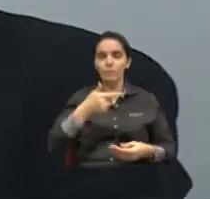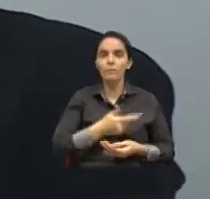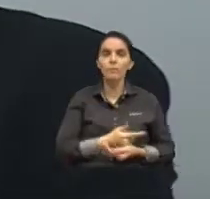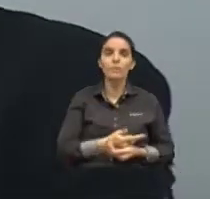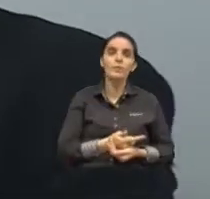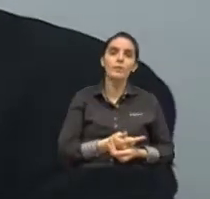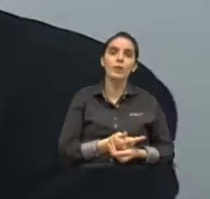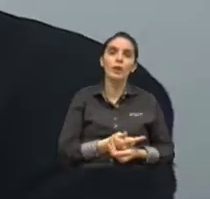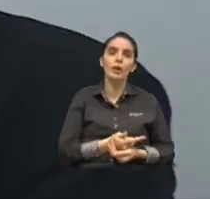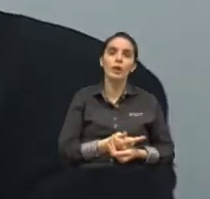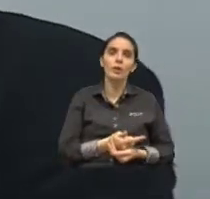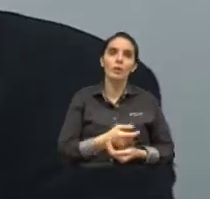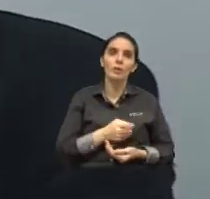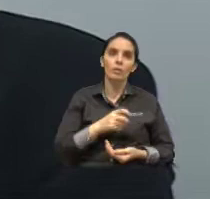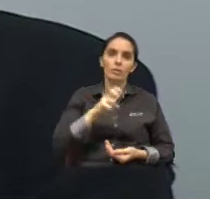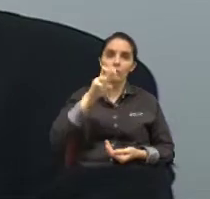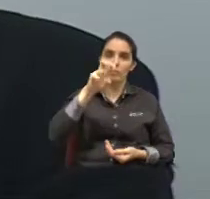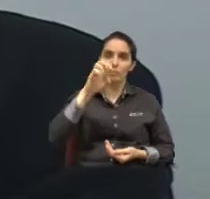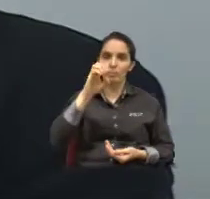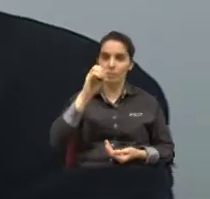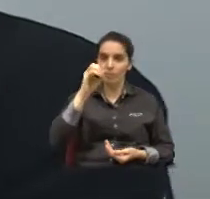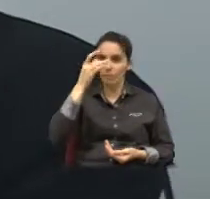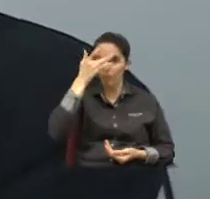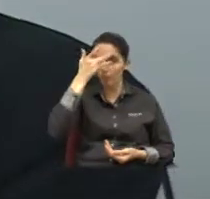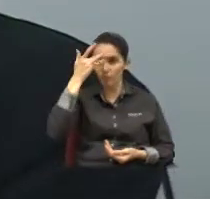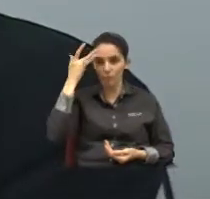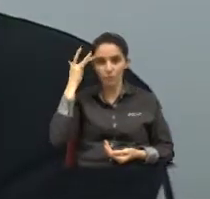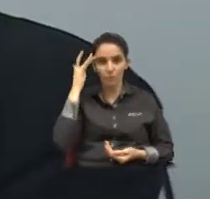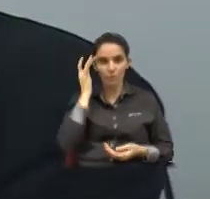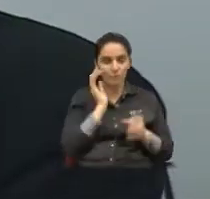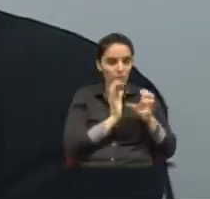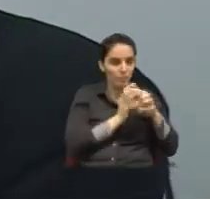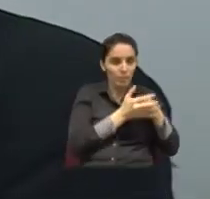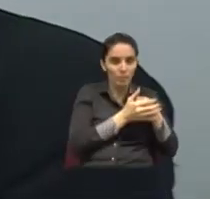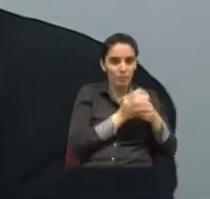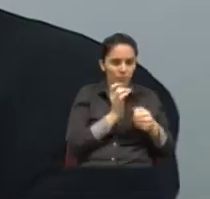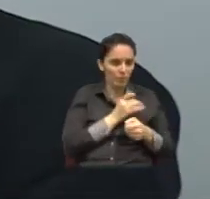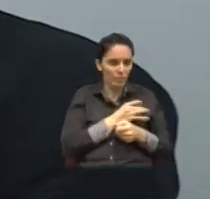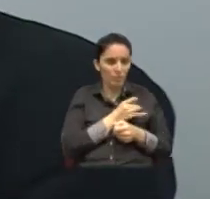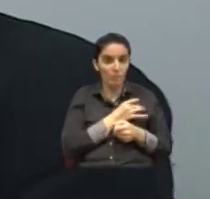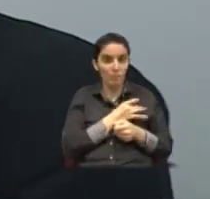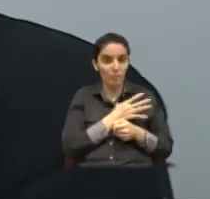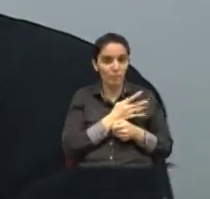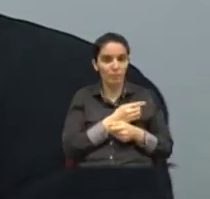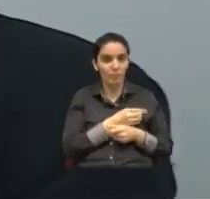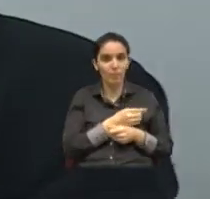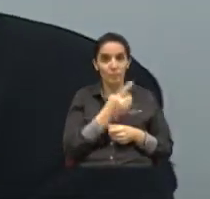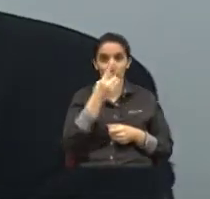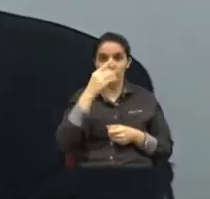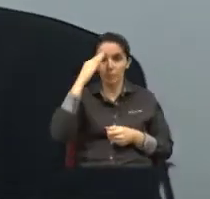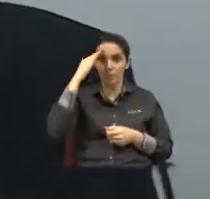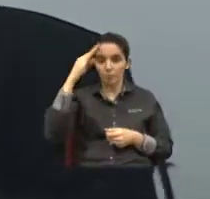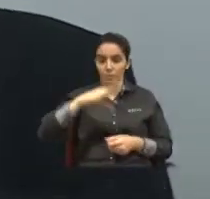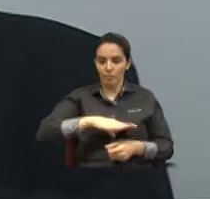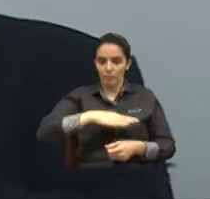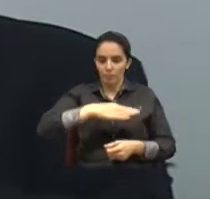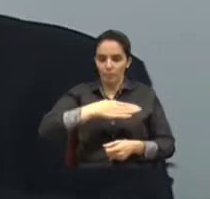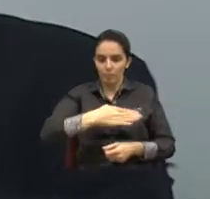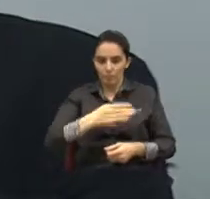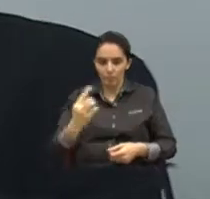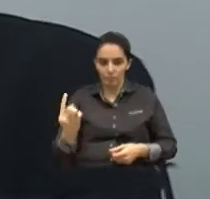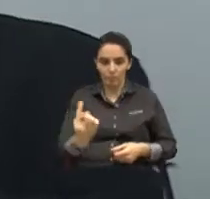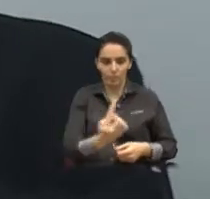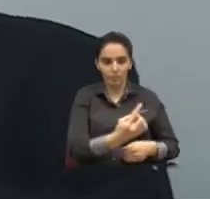e 50 pessoas reféns. Ele teve a ousadia, a coragem de entrar dentro da empresa